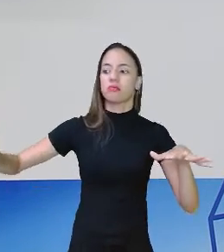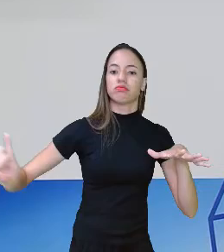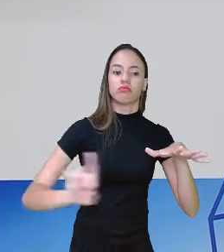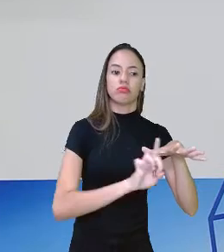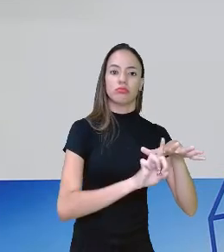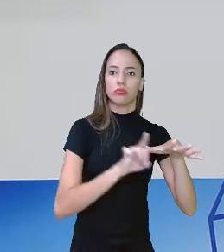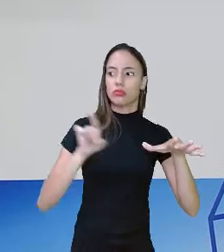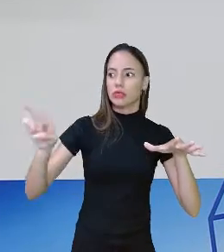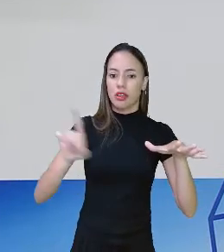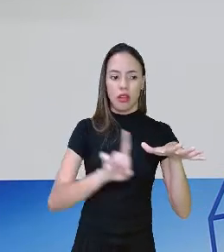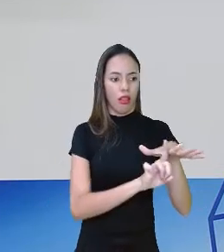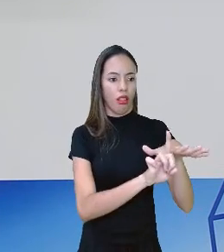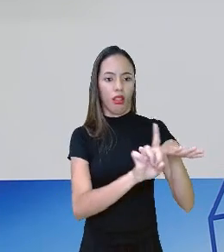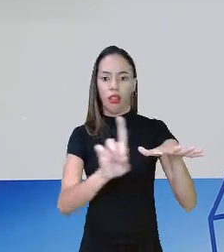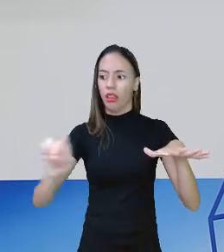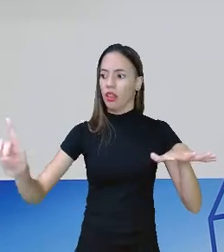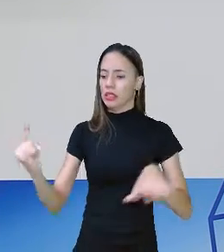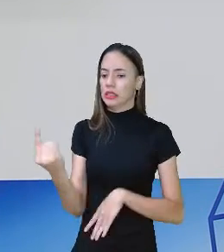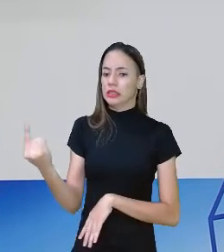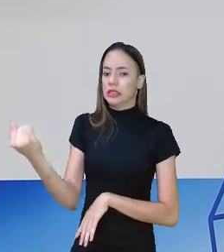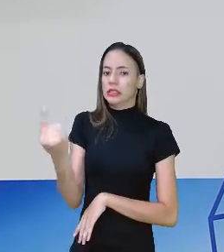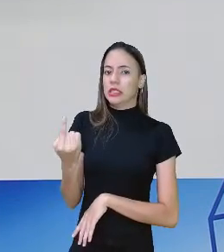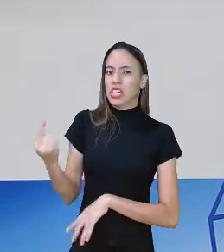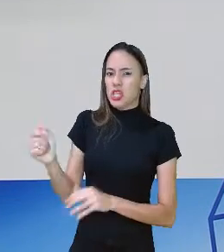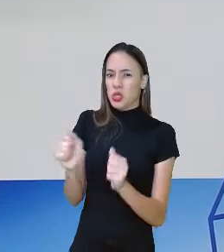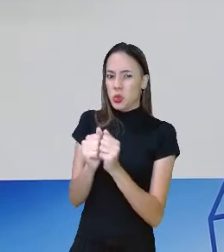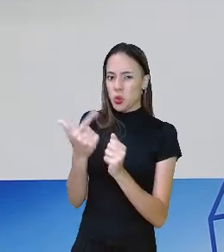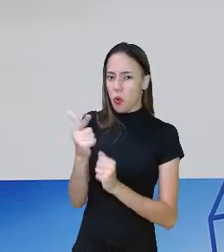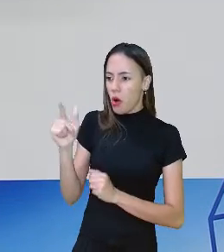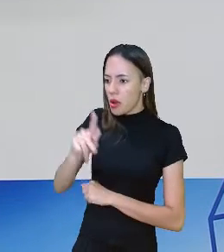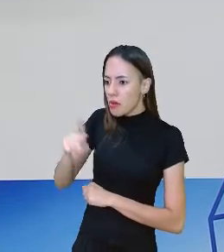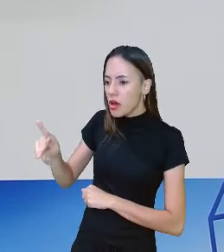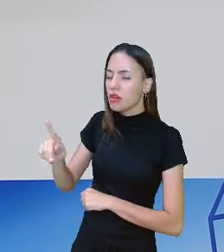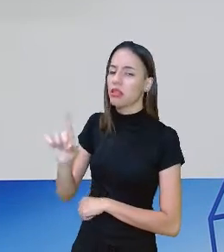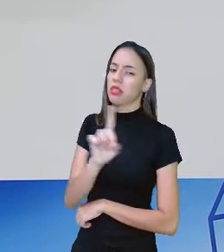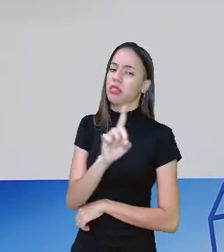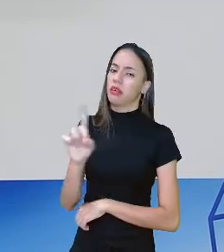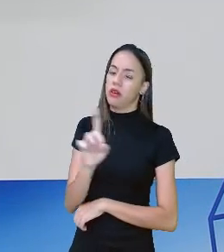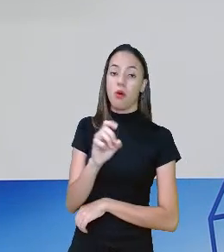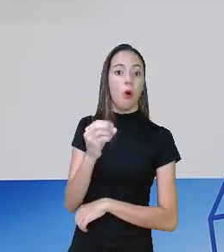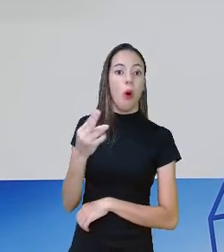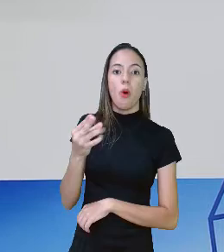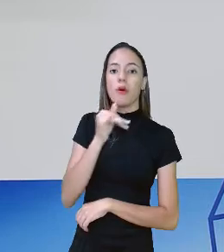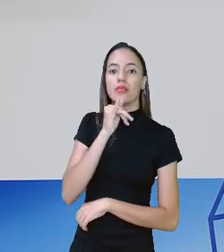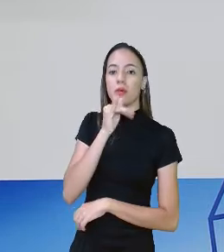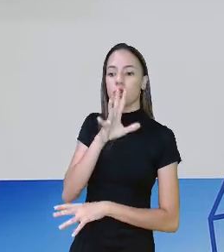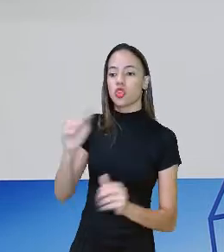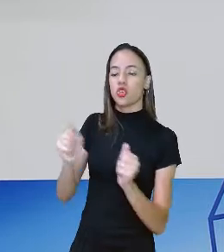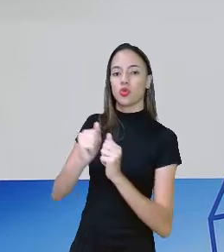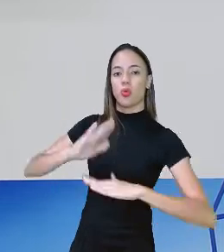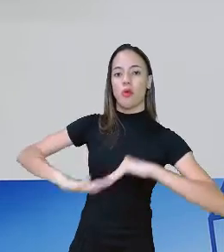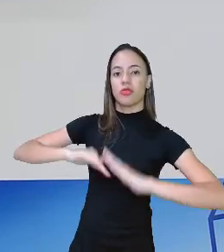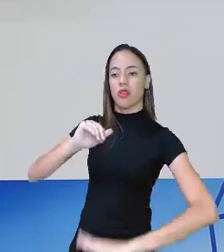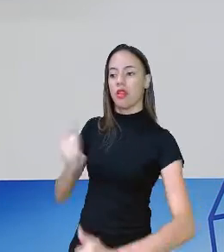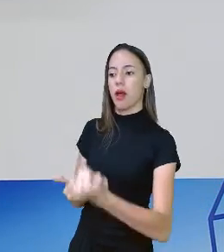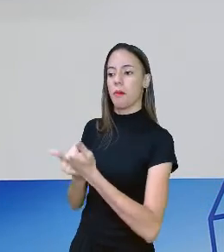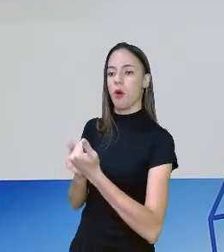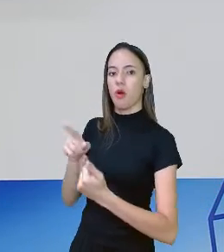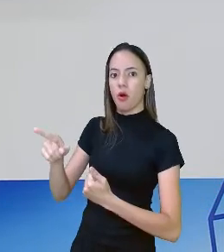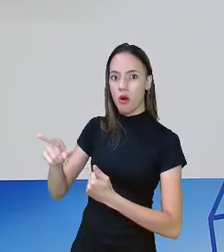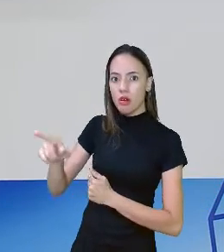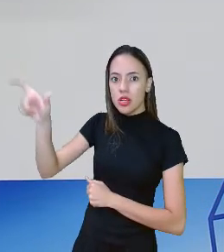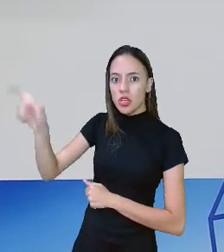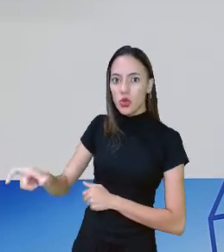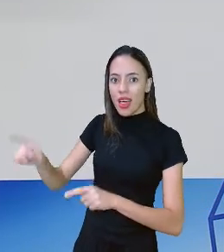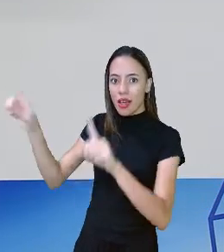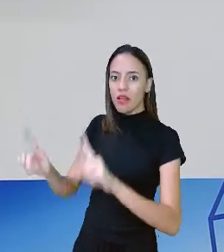não deixar ele ali no cantinho com aquela professora ou quem está apoiando. Ele precisa fazer parte